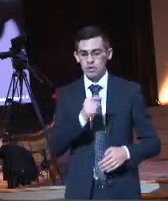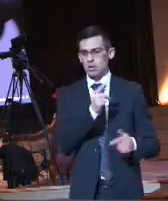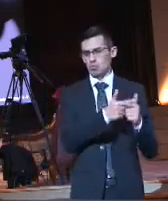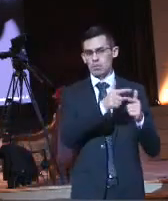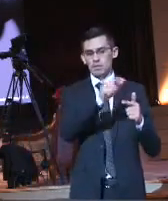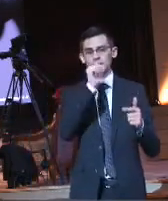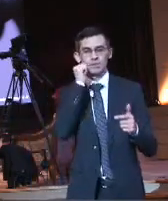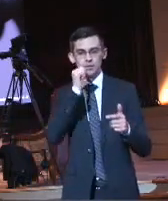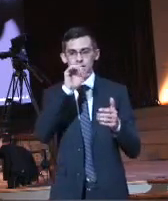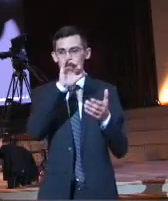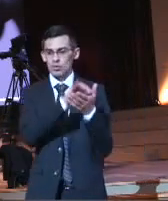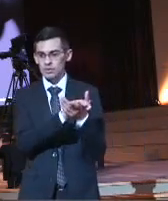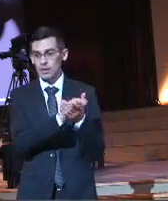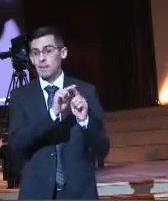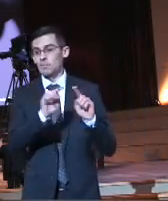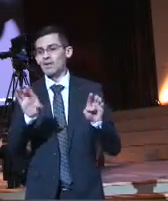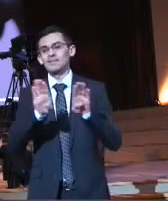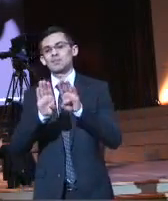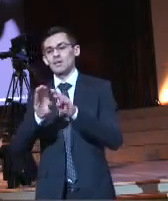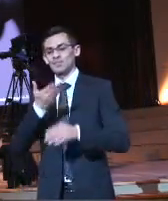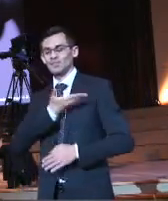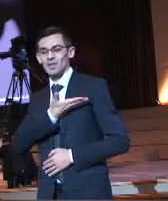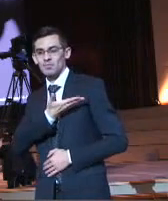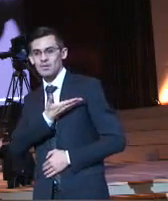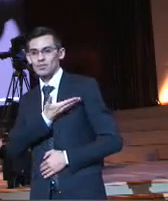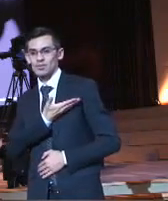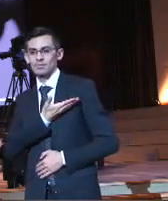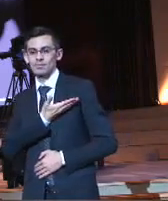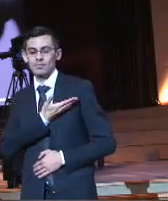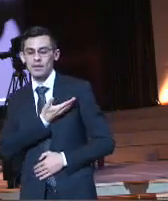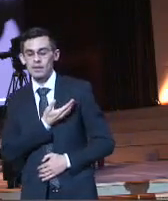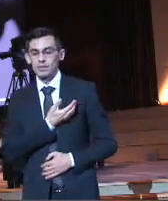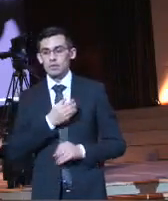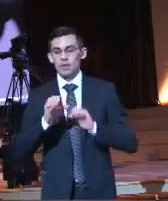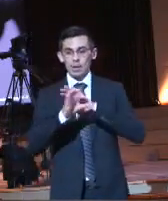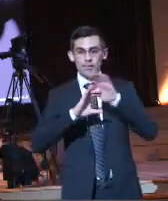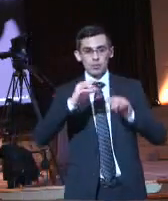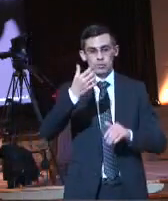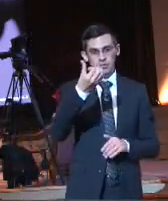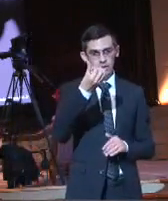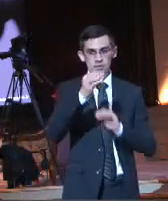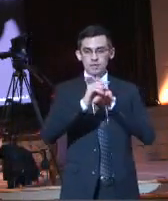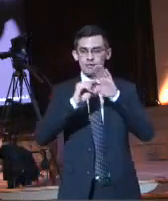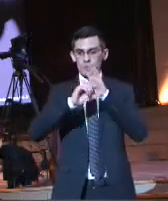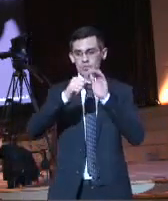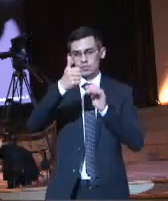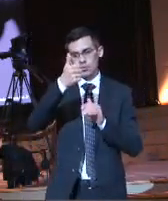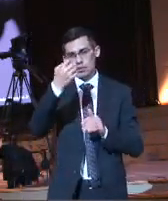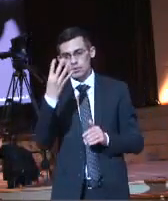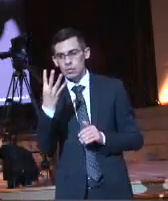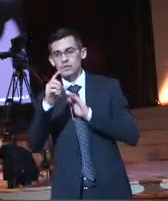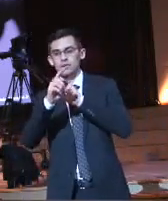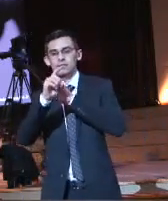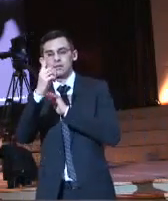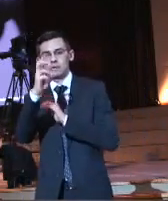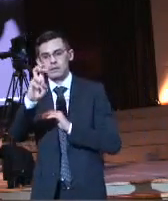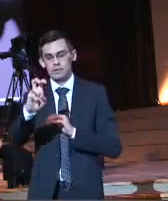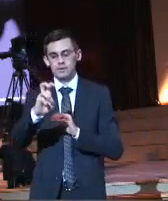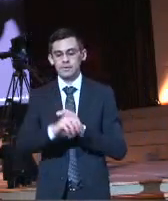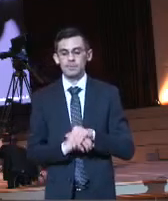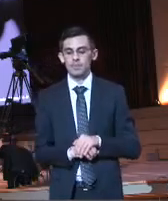mas também por causa dos seus amigos. E ele vai dizer isso no capítulo 6, versículos 14 e 15.